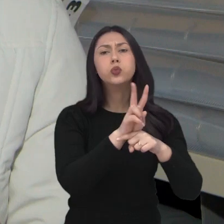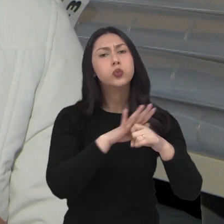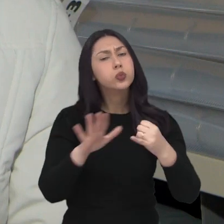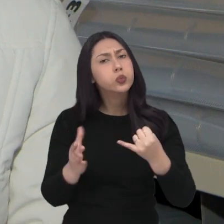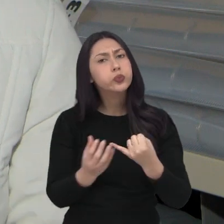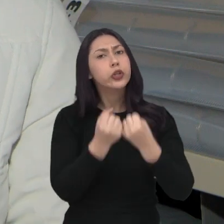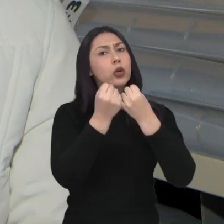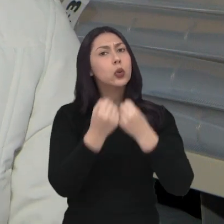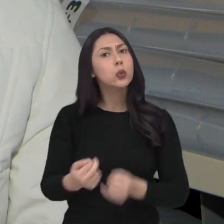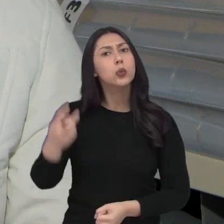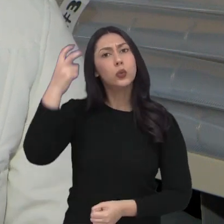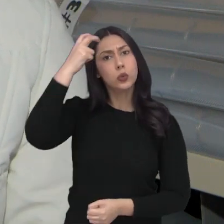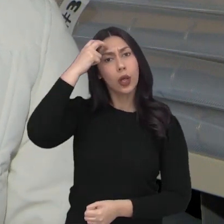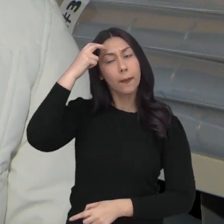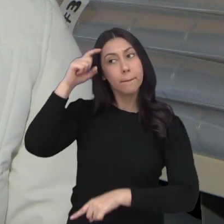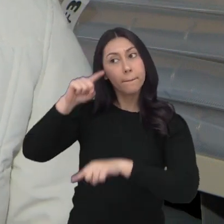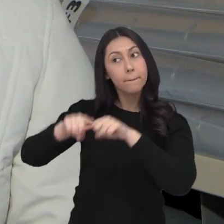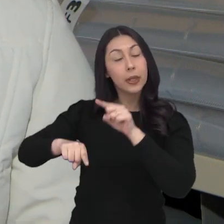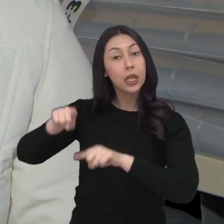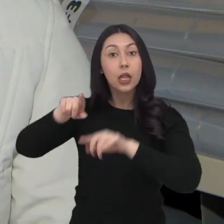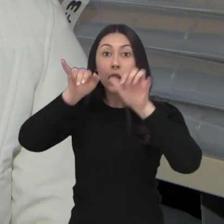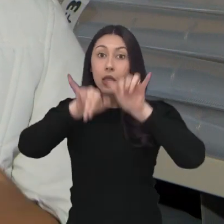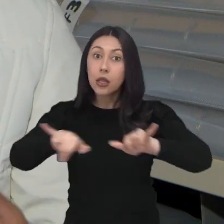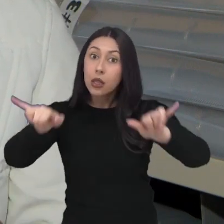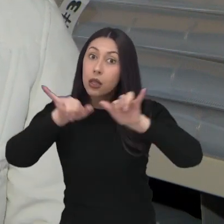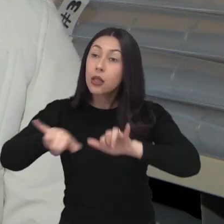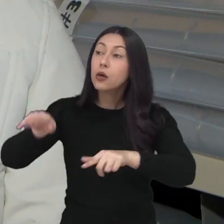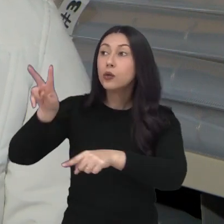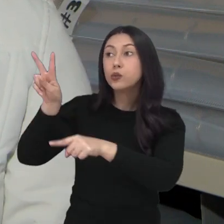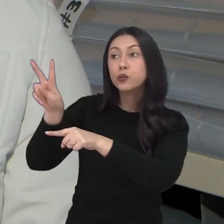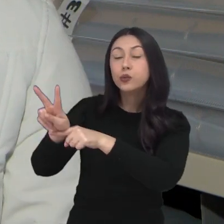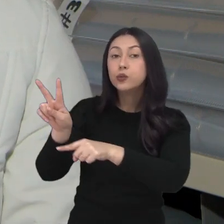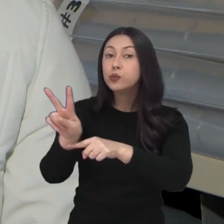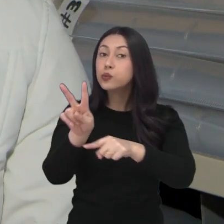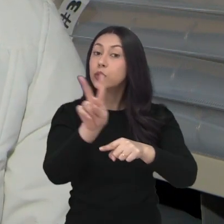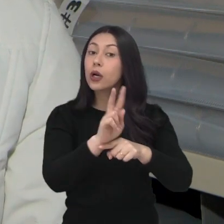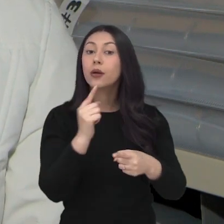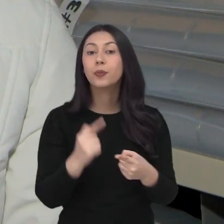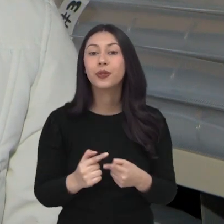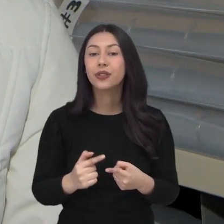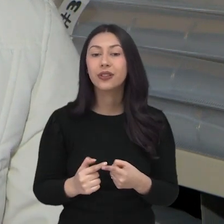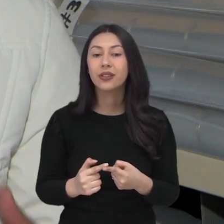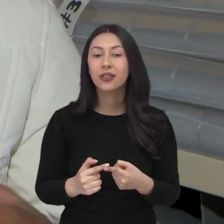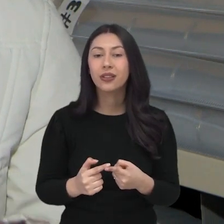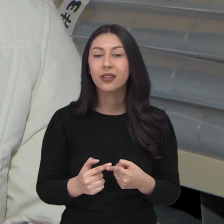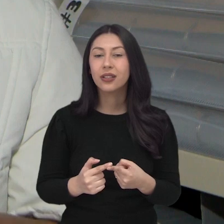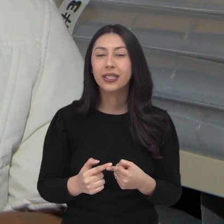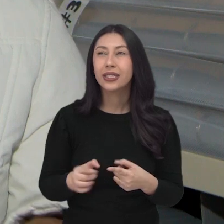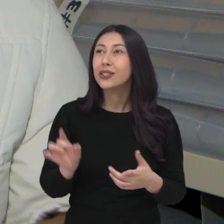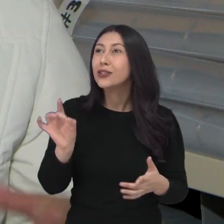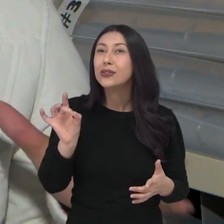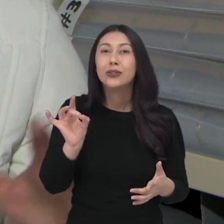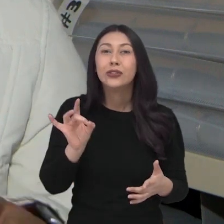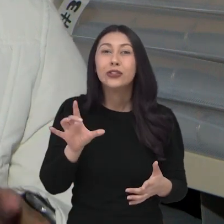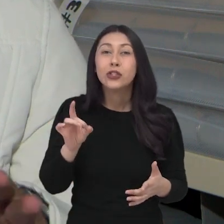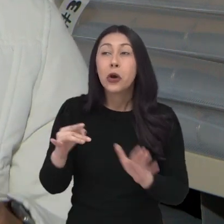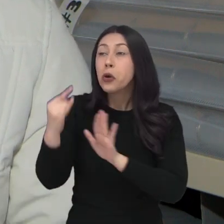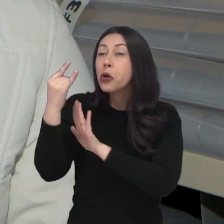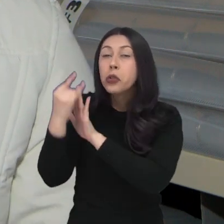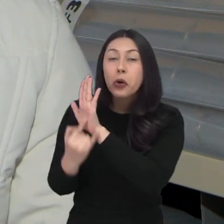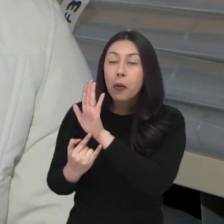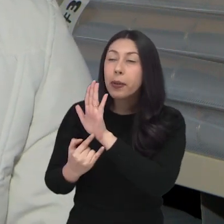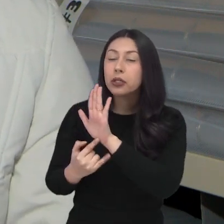do patrimônio cultural e material, dessa divulgação e dessa preservação que nós fizemos aqui, porque não é uma coisa só